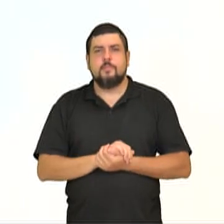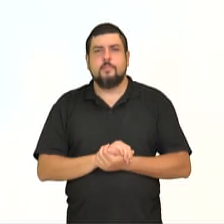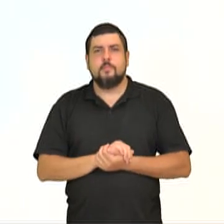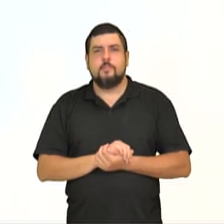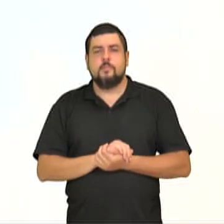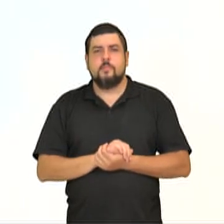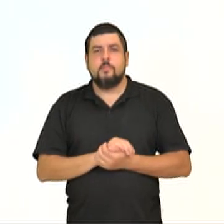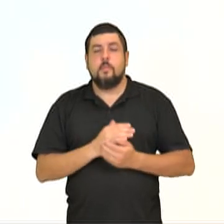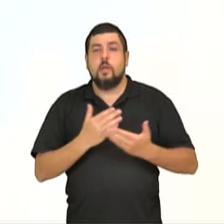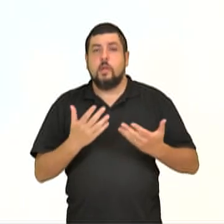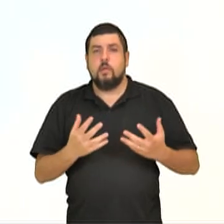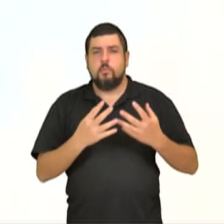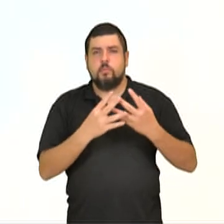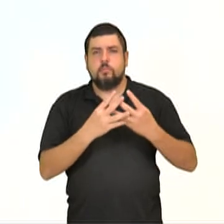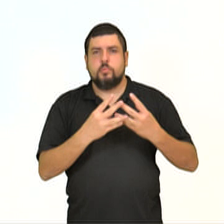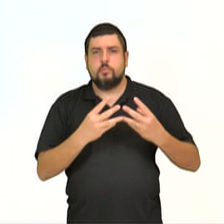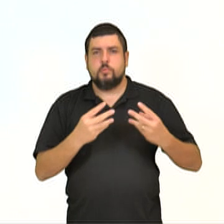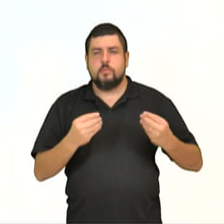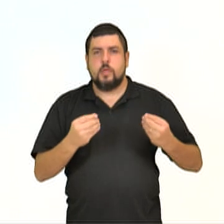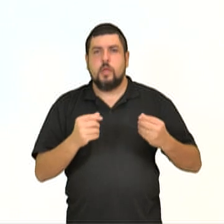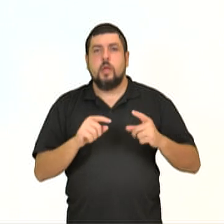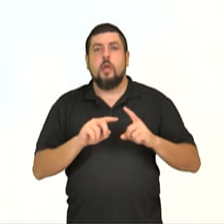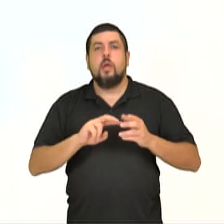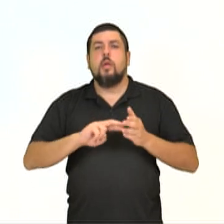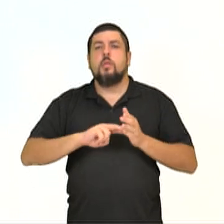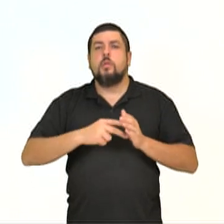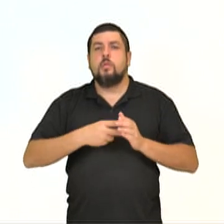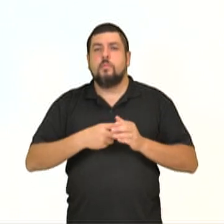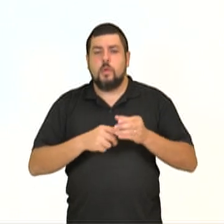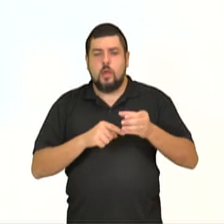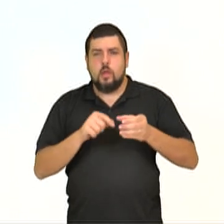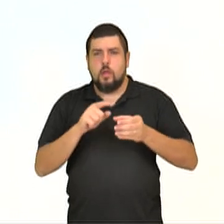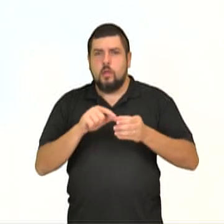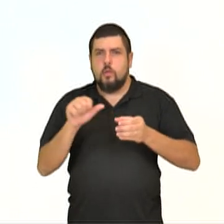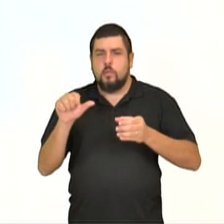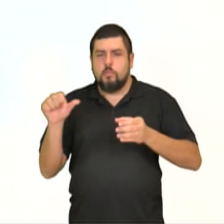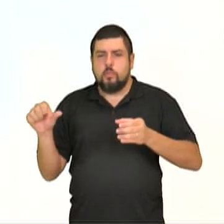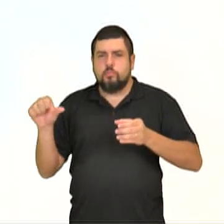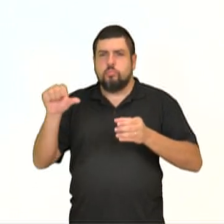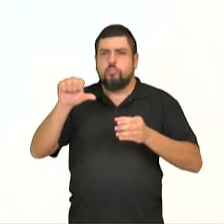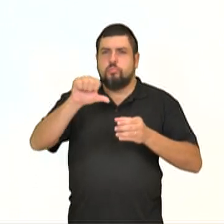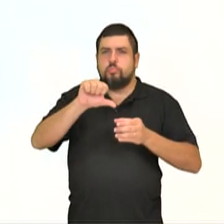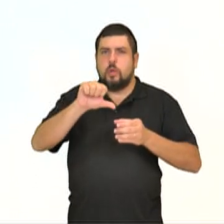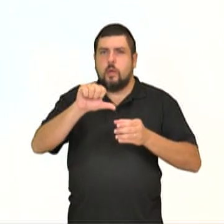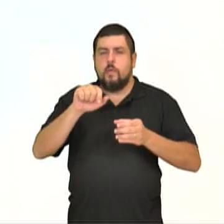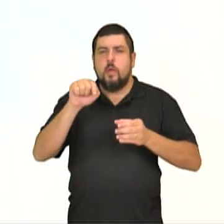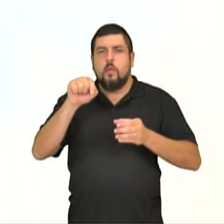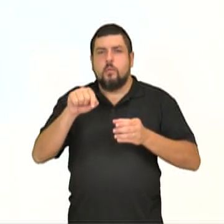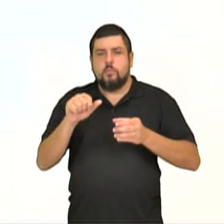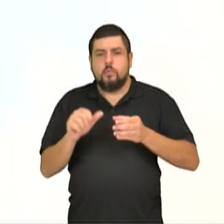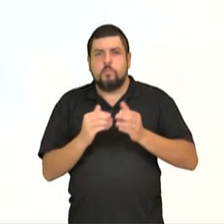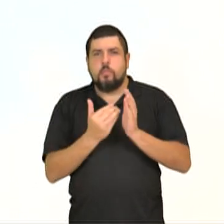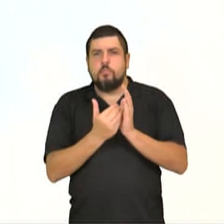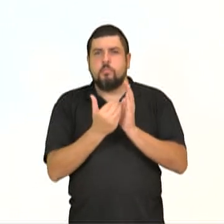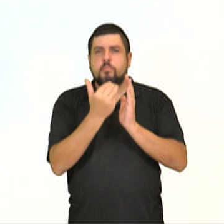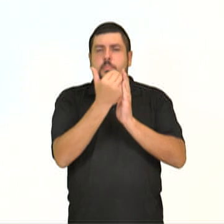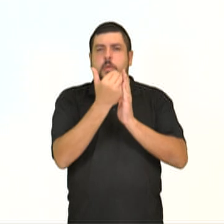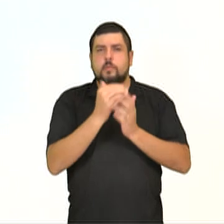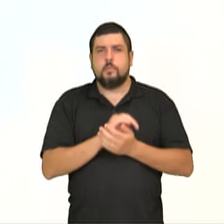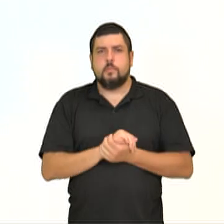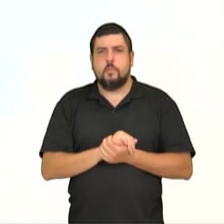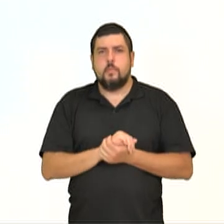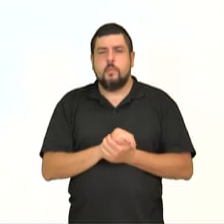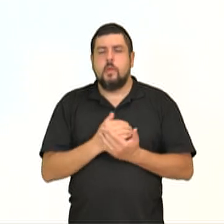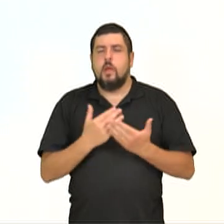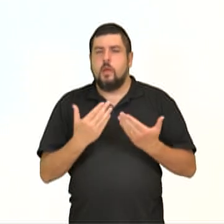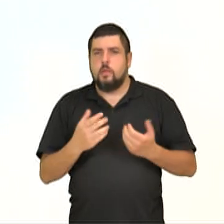diluir uma solução significa adicionar à solução uma porção a mais do próprio solvente puro. Então, nesse caso, eu